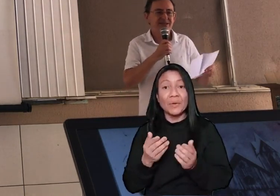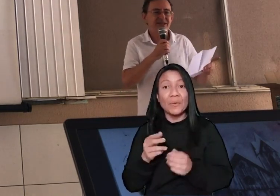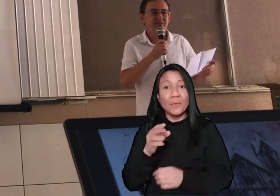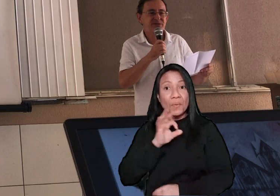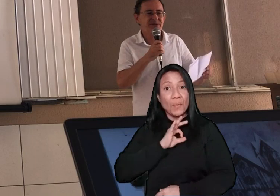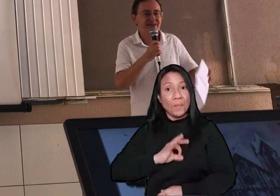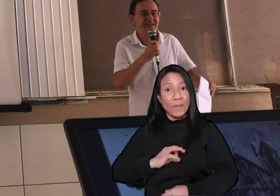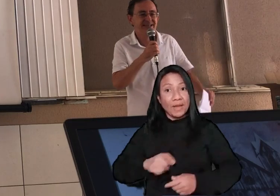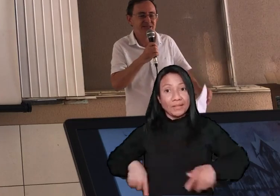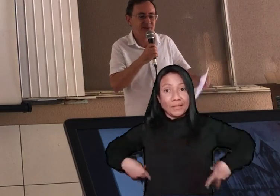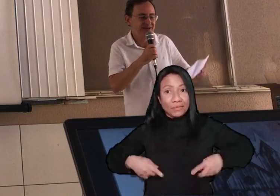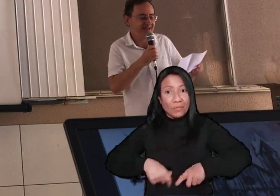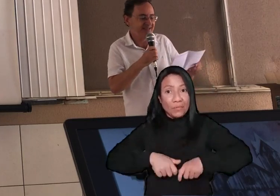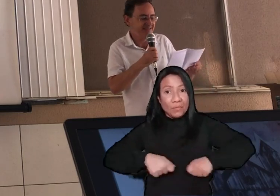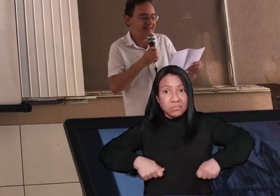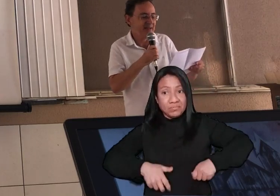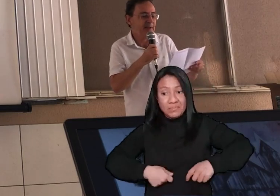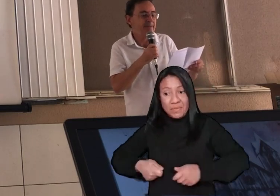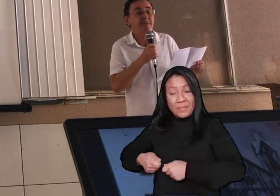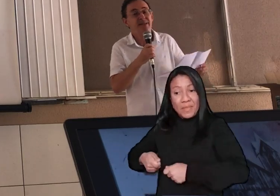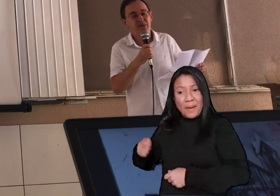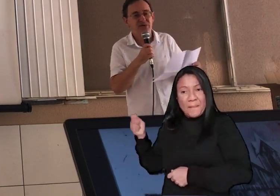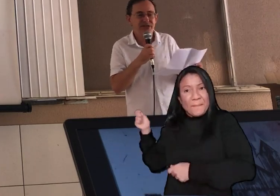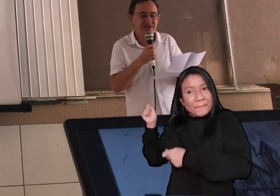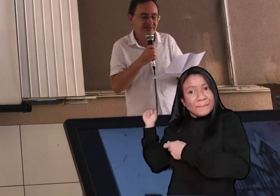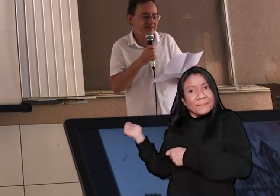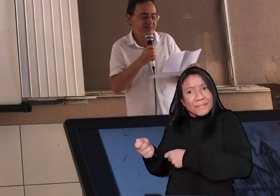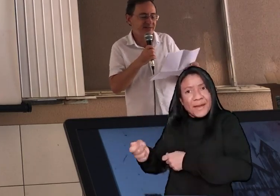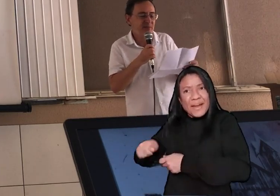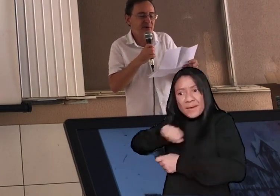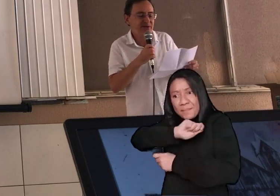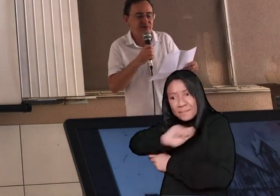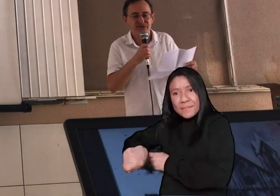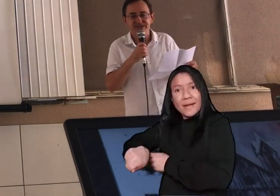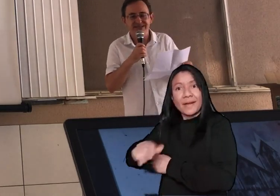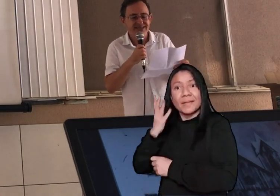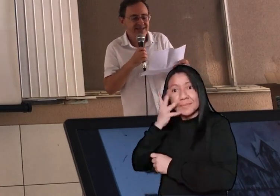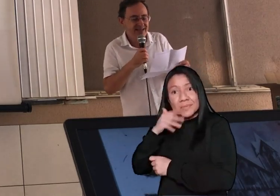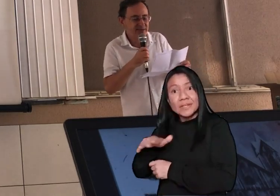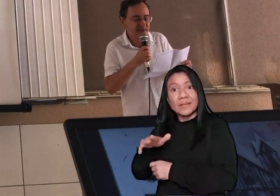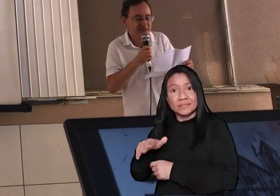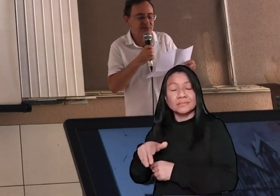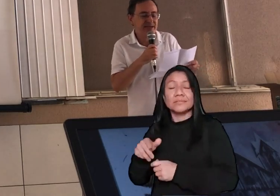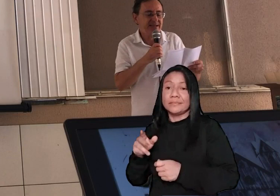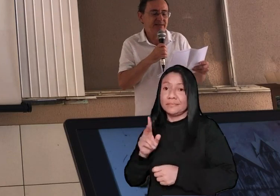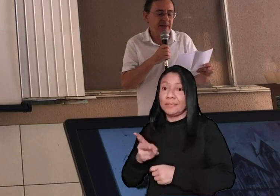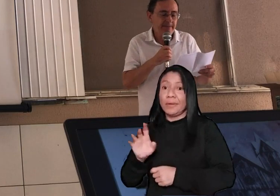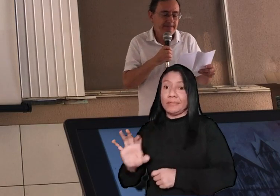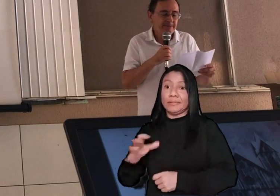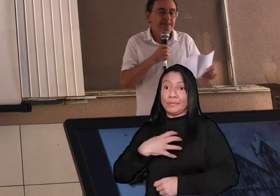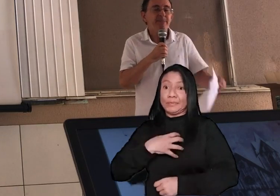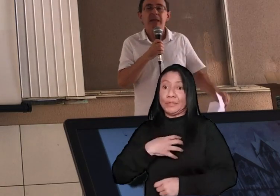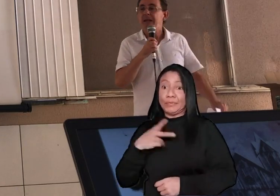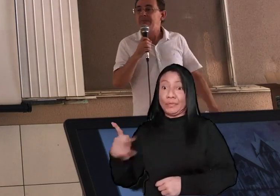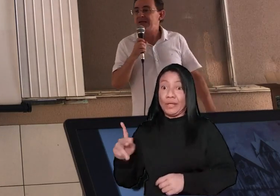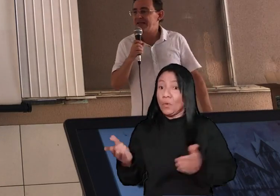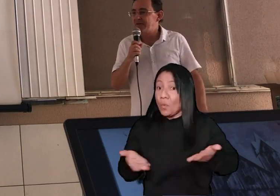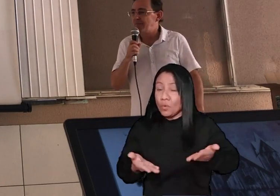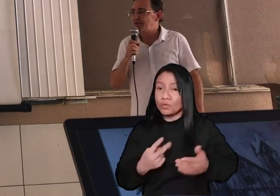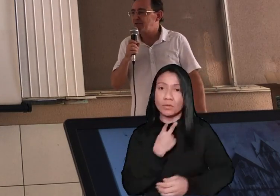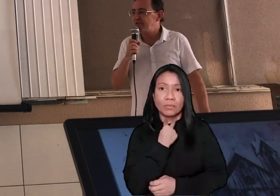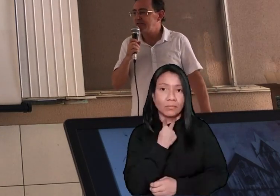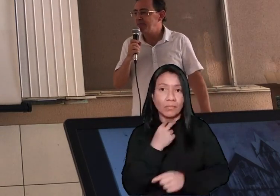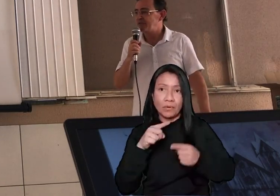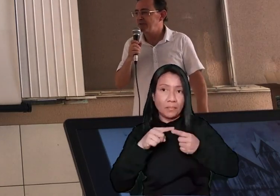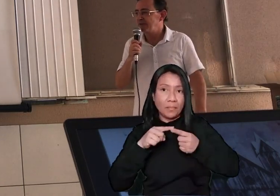uma pegadinha no pessoal, nas perninhas lá, tá? Hoje não pode, hoje é totalmente diferente, né? Mas era